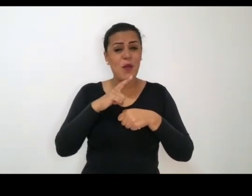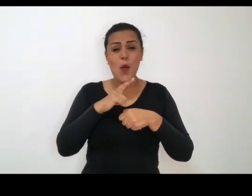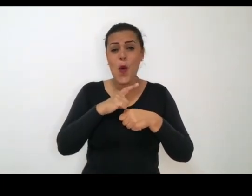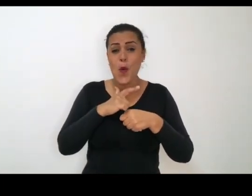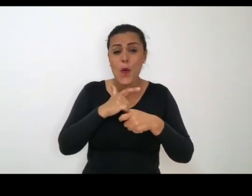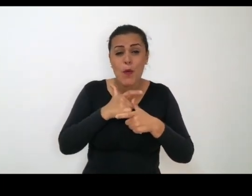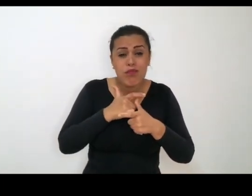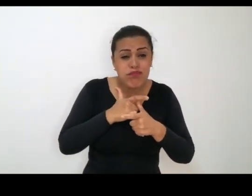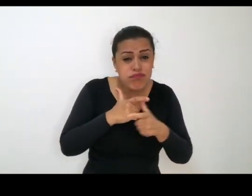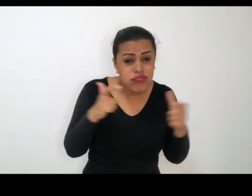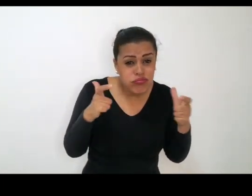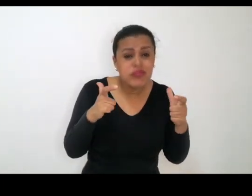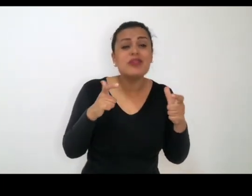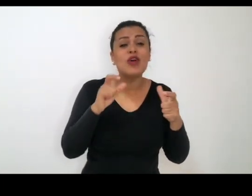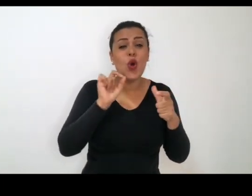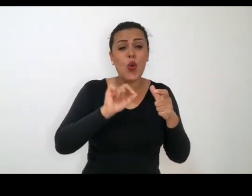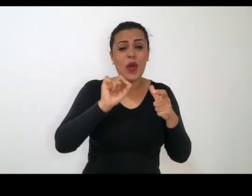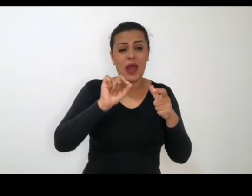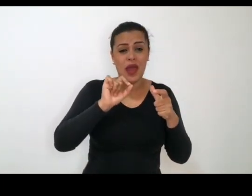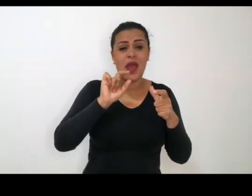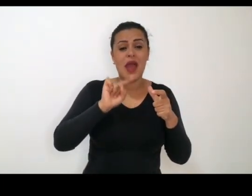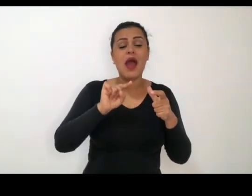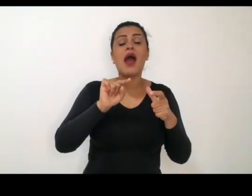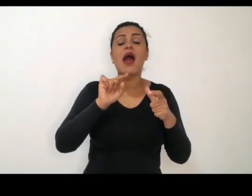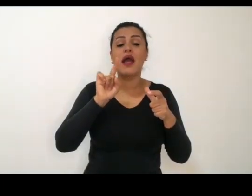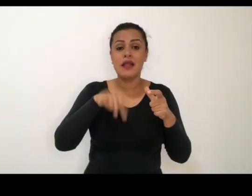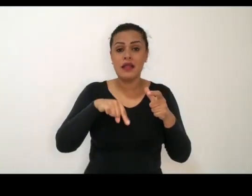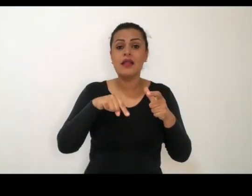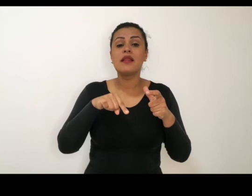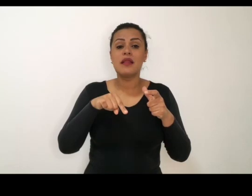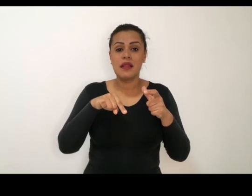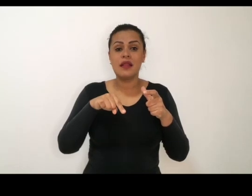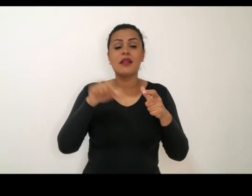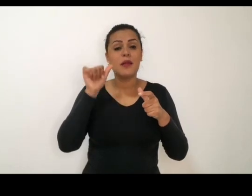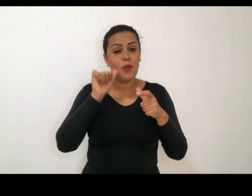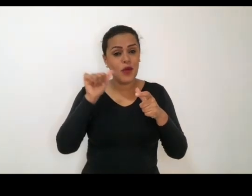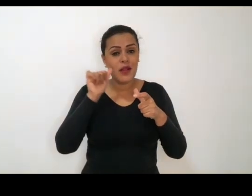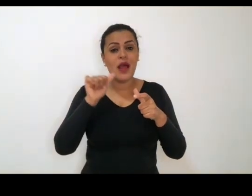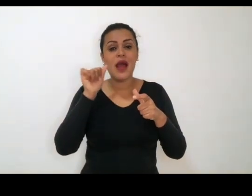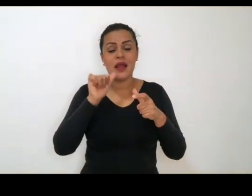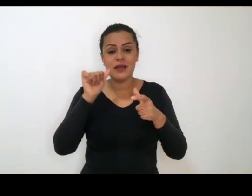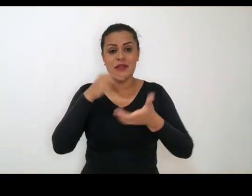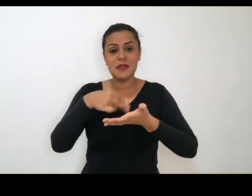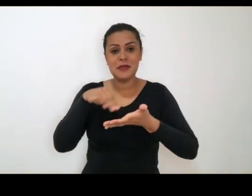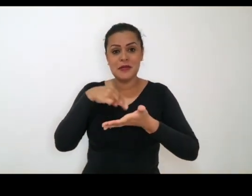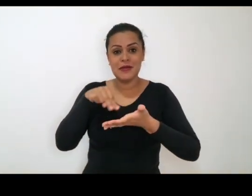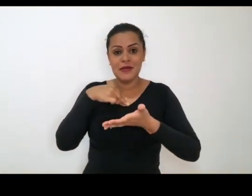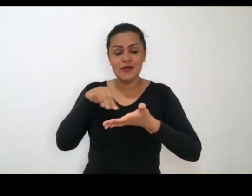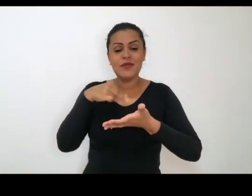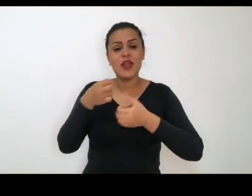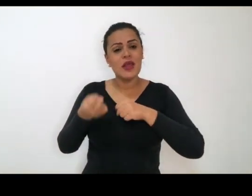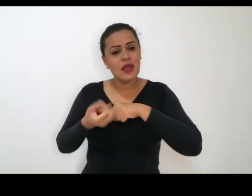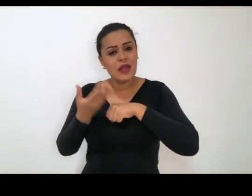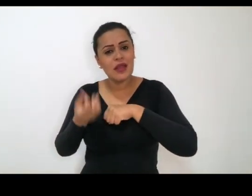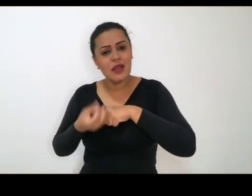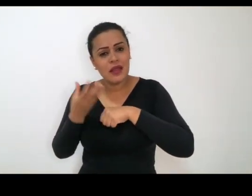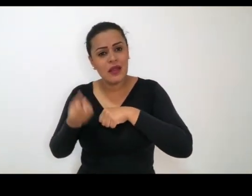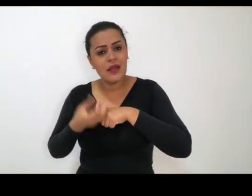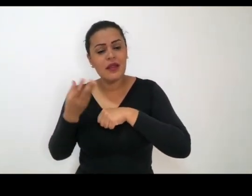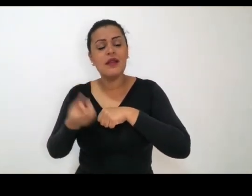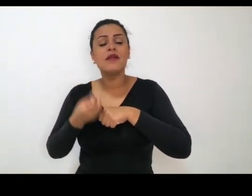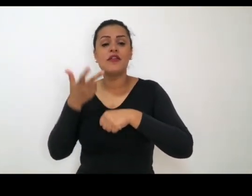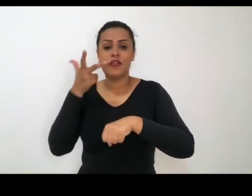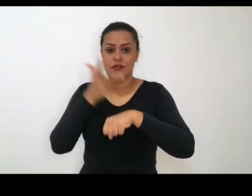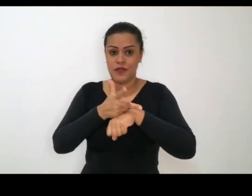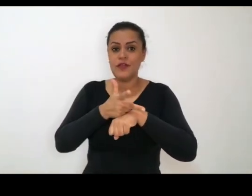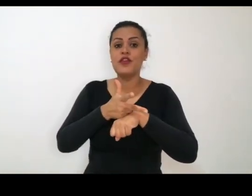quantidade de mulheres criando obras de videodança, não só como